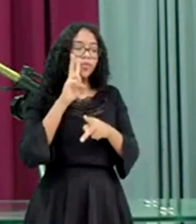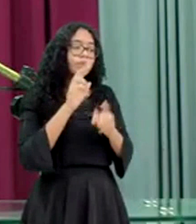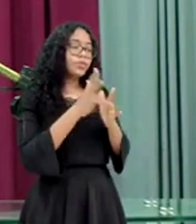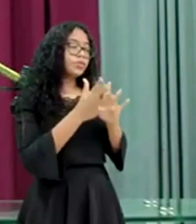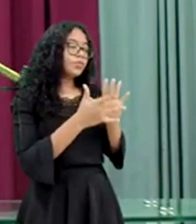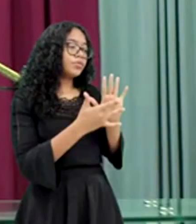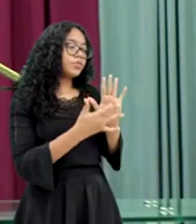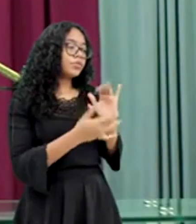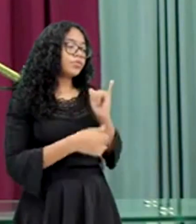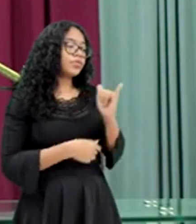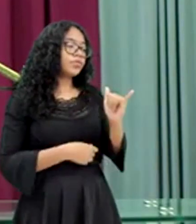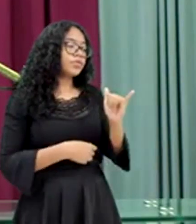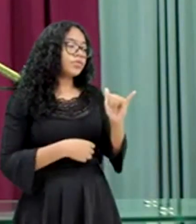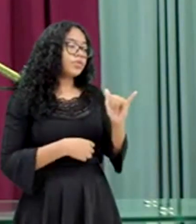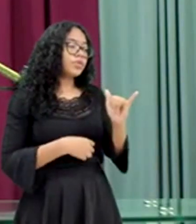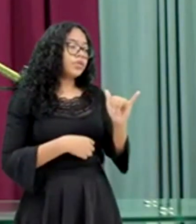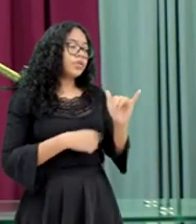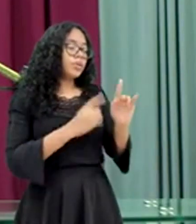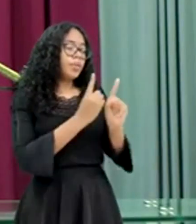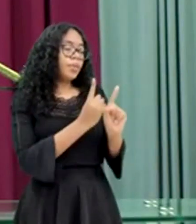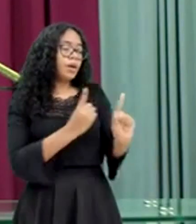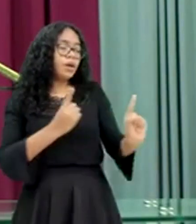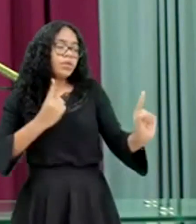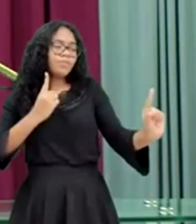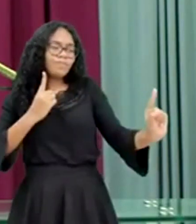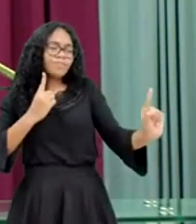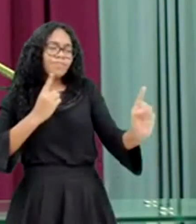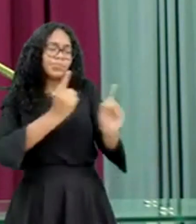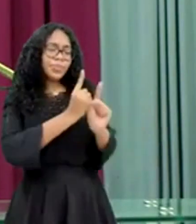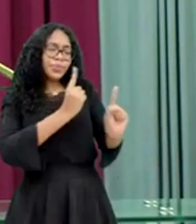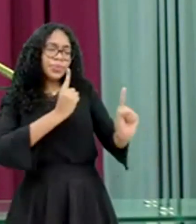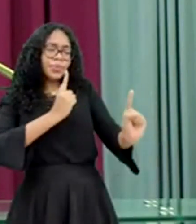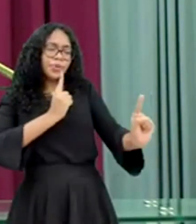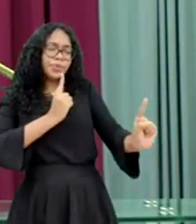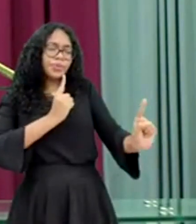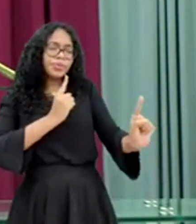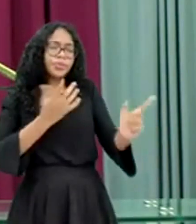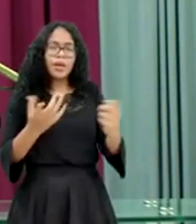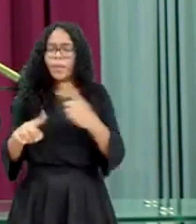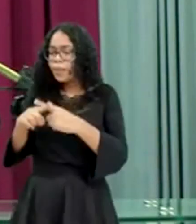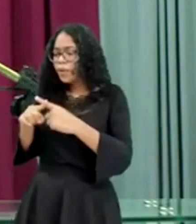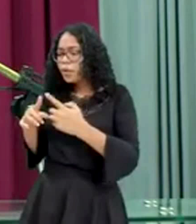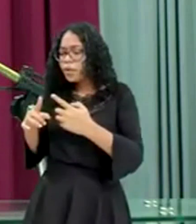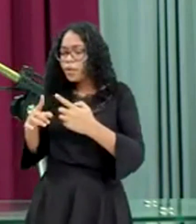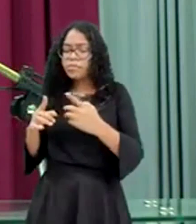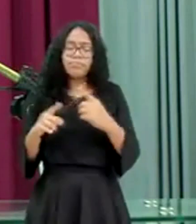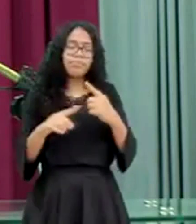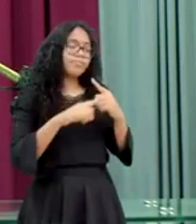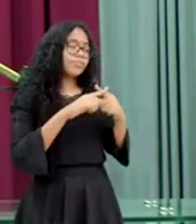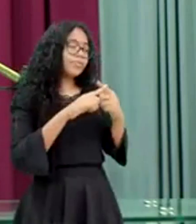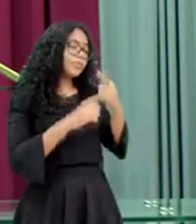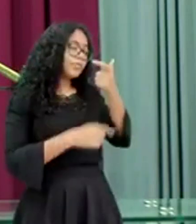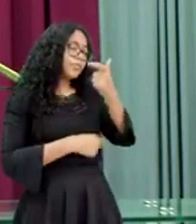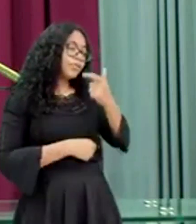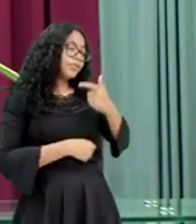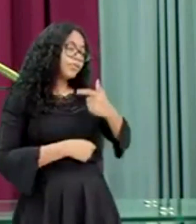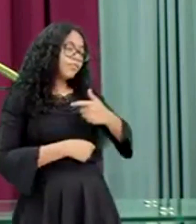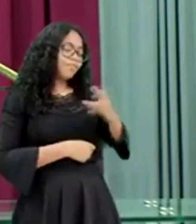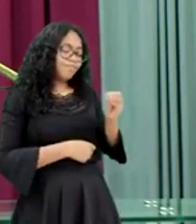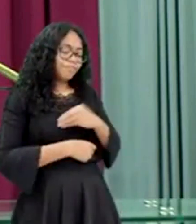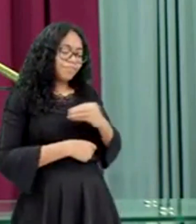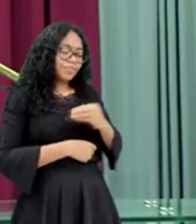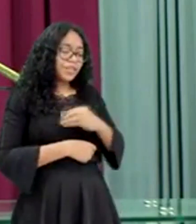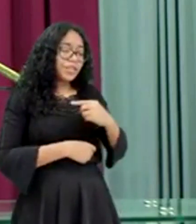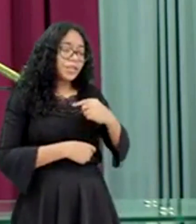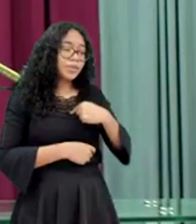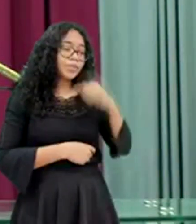fique longe de mim, fique longe de mim. Por quê, Pedro? Porque eu sou um pecador. Eu agora